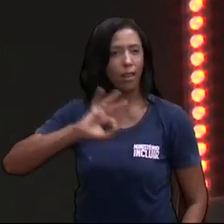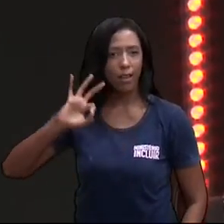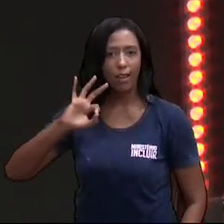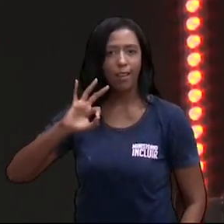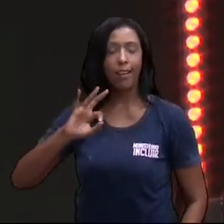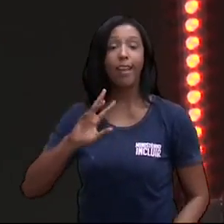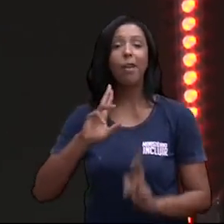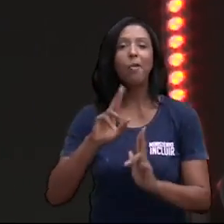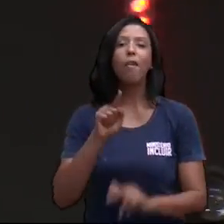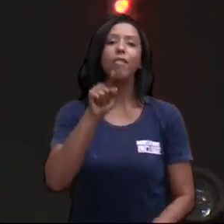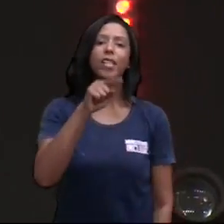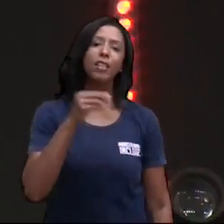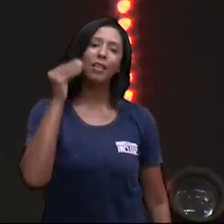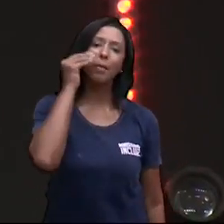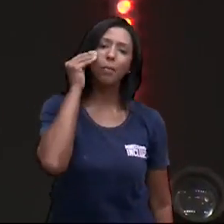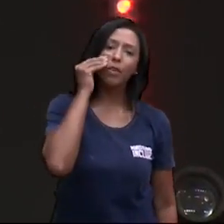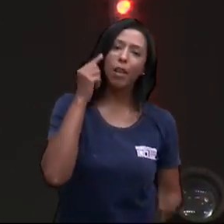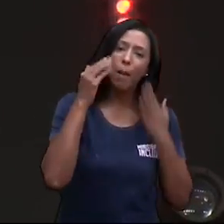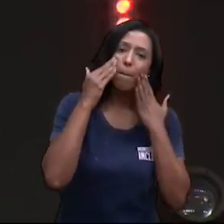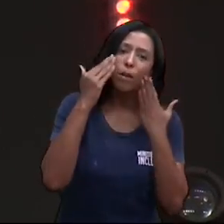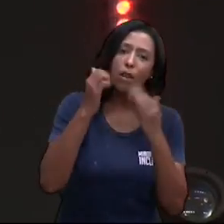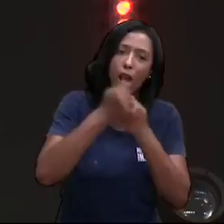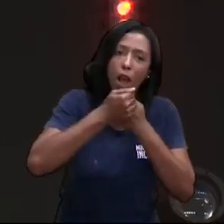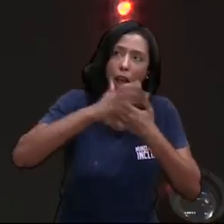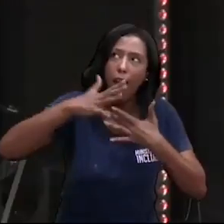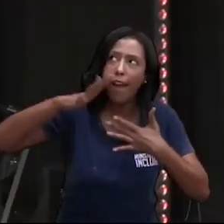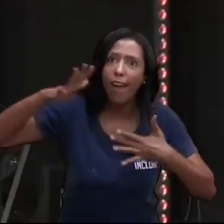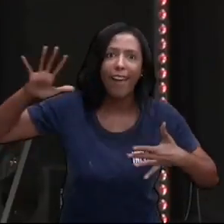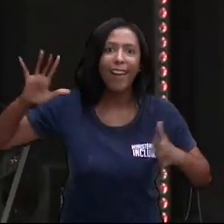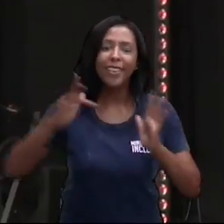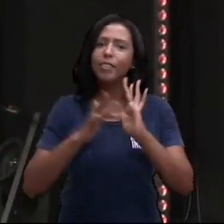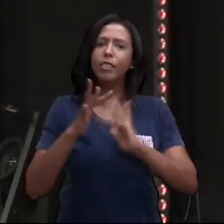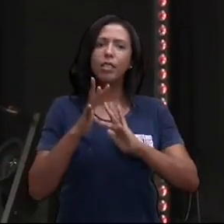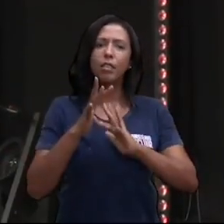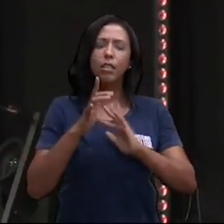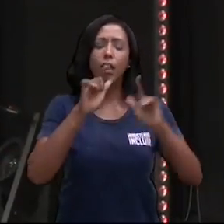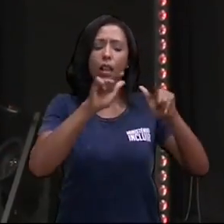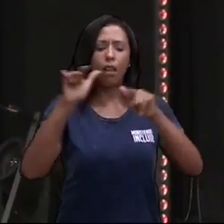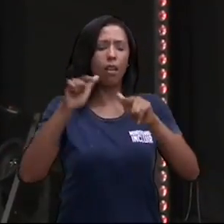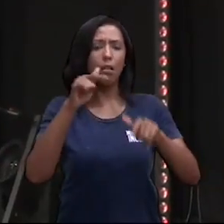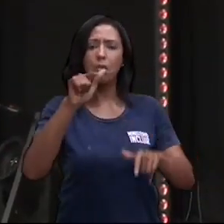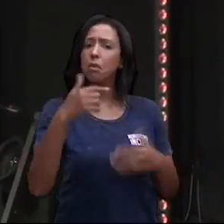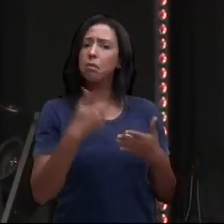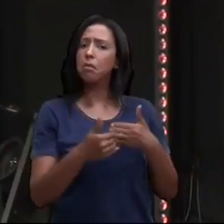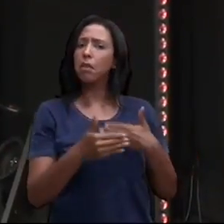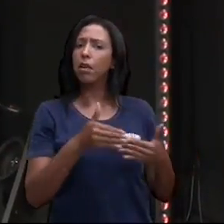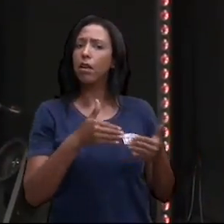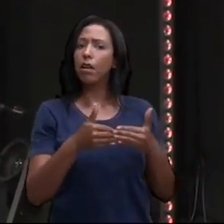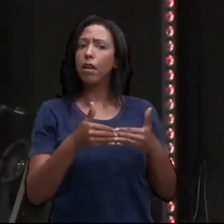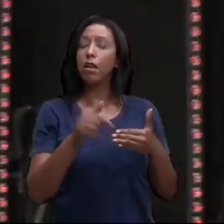quanto que o Brito de Jesus faz a diferença na gente Olá seja lá onde você esteja você está por um